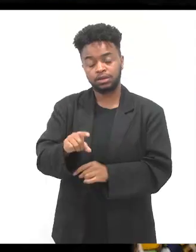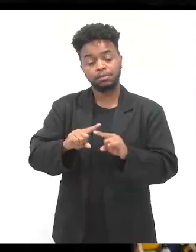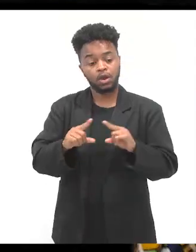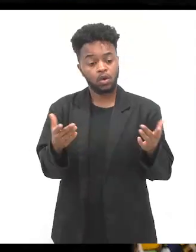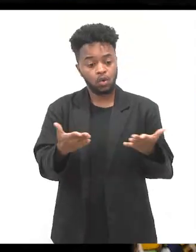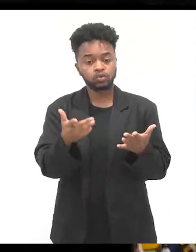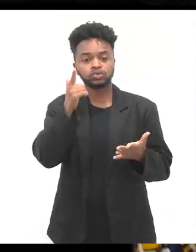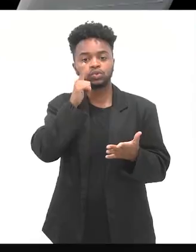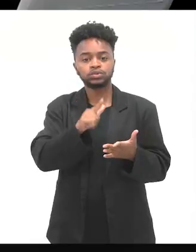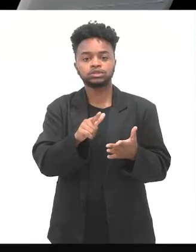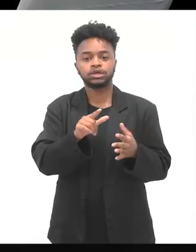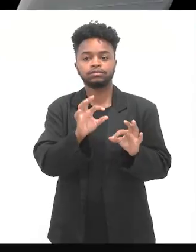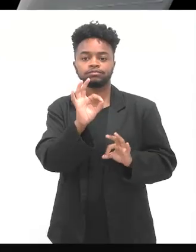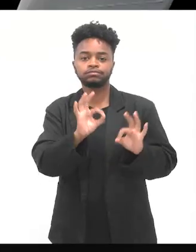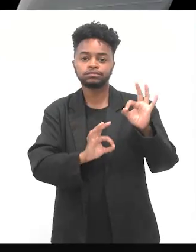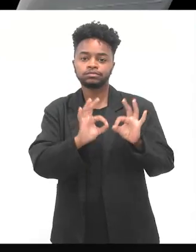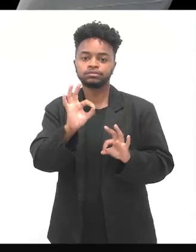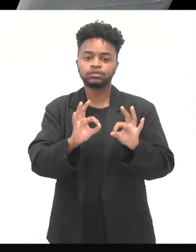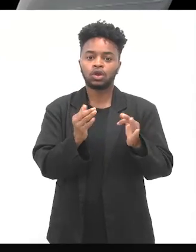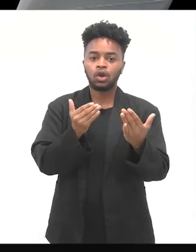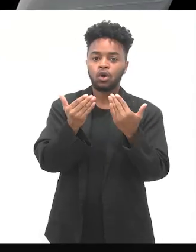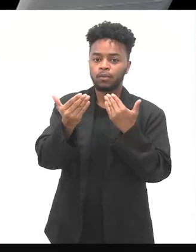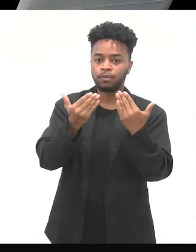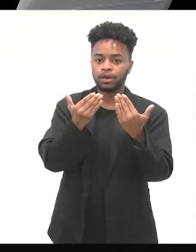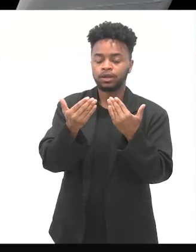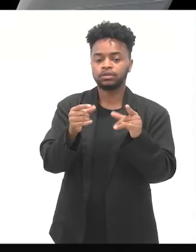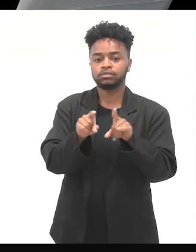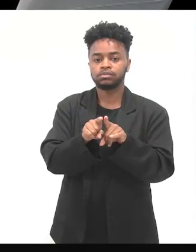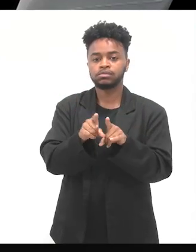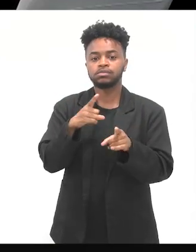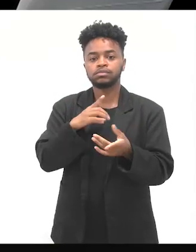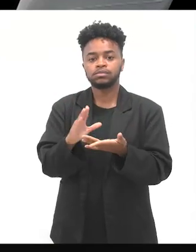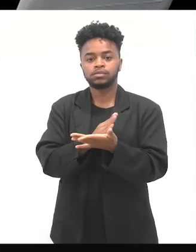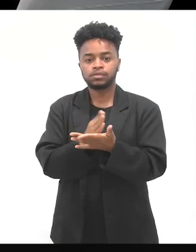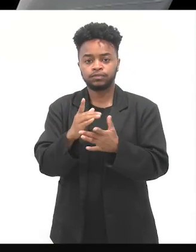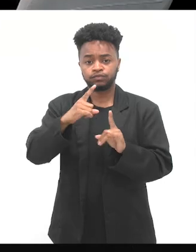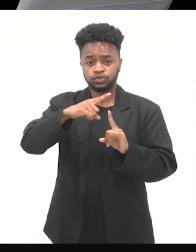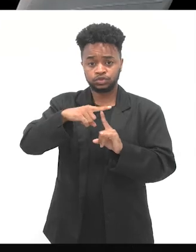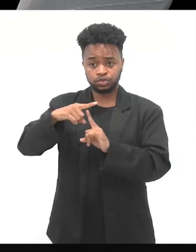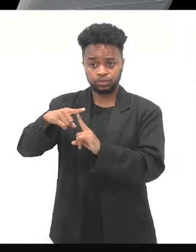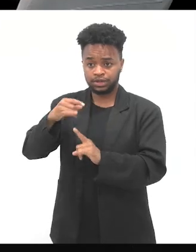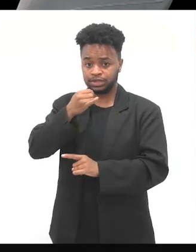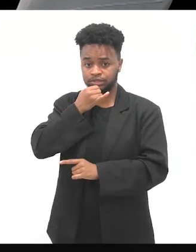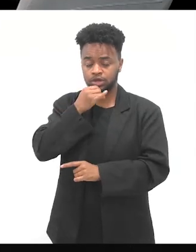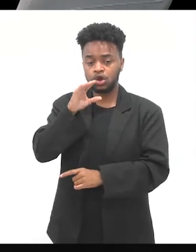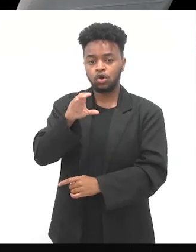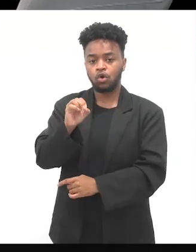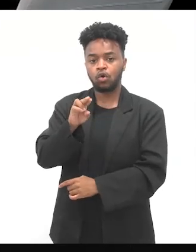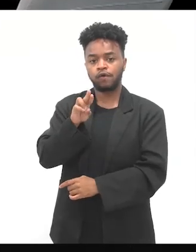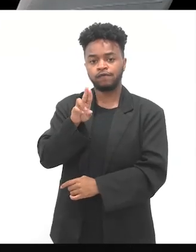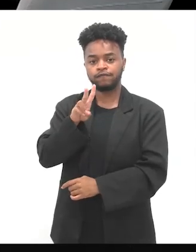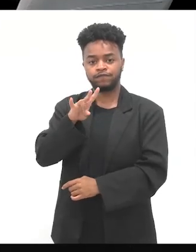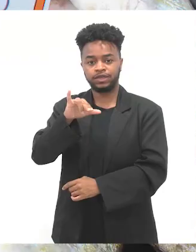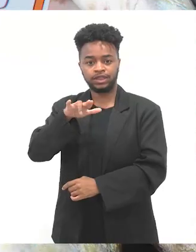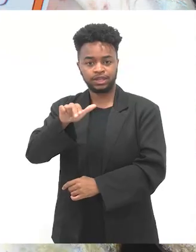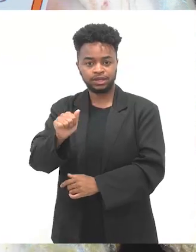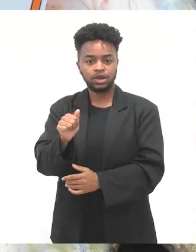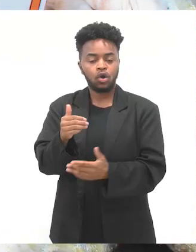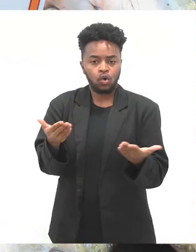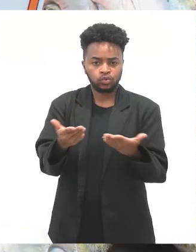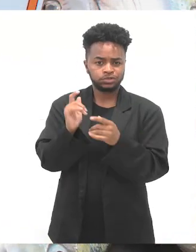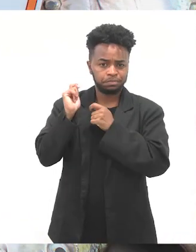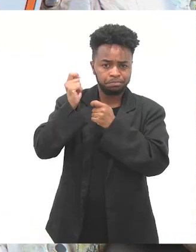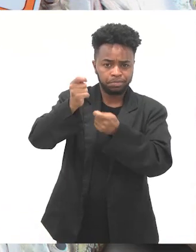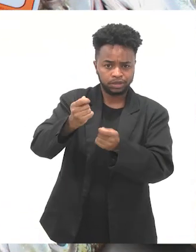Então a gente consegue fazer uma traçar comparação. essa linha, pode comparar. A gente vê que Olha, algumas espécies, por exemplo, como corvina, que é